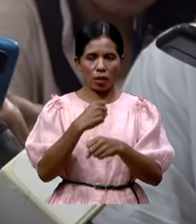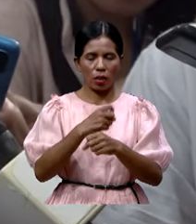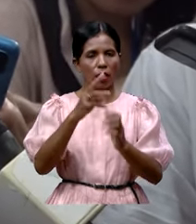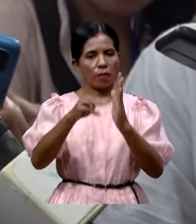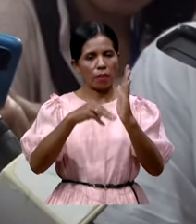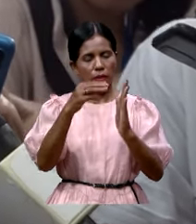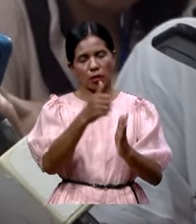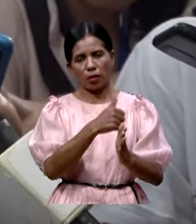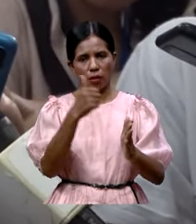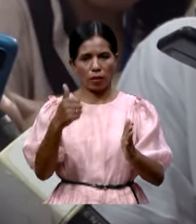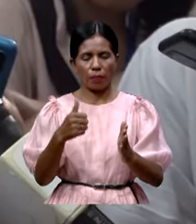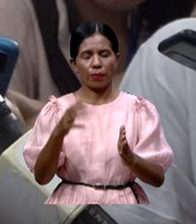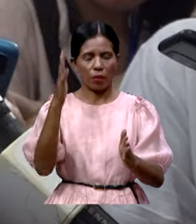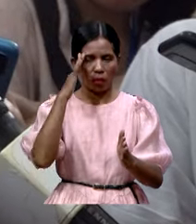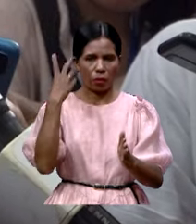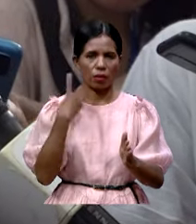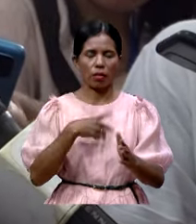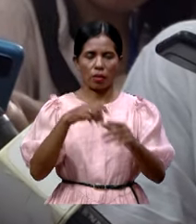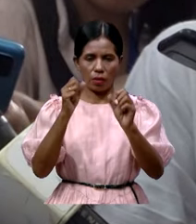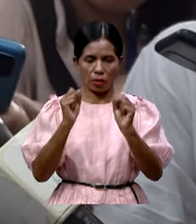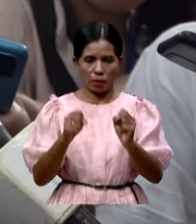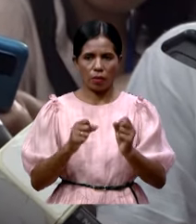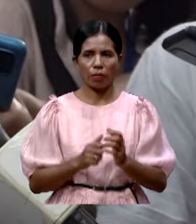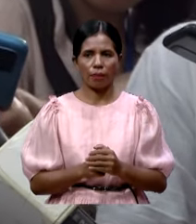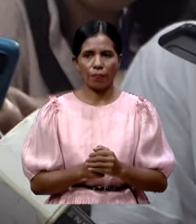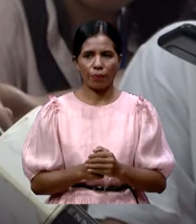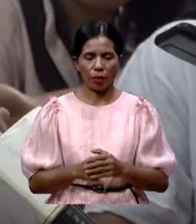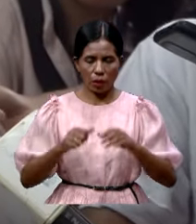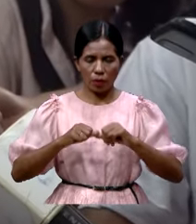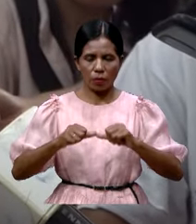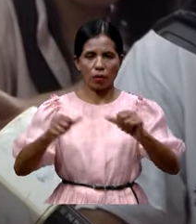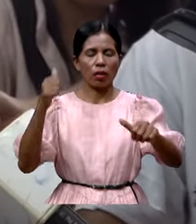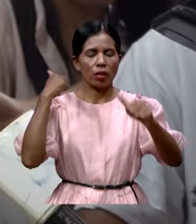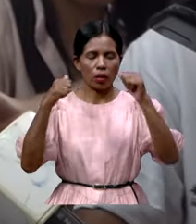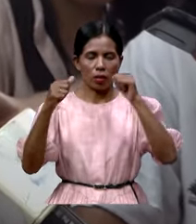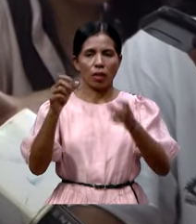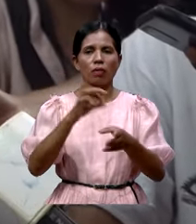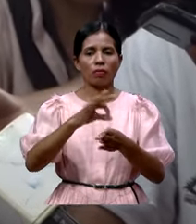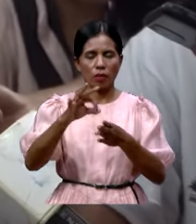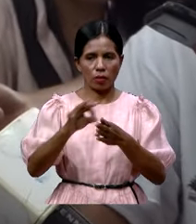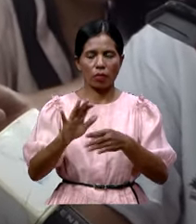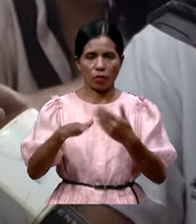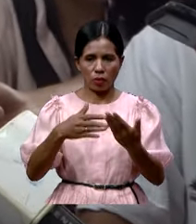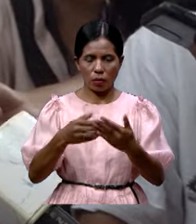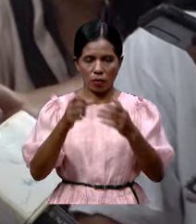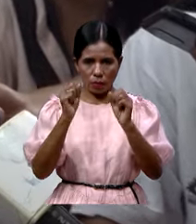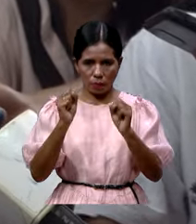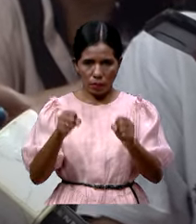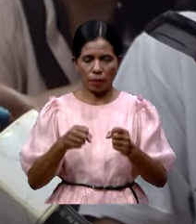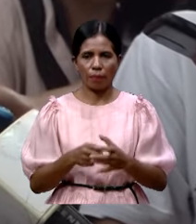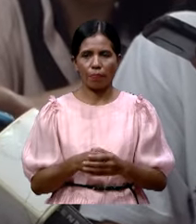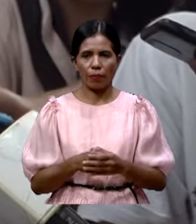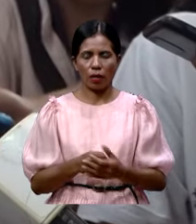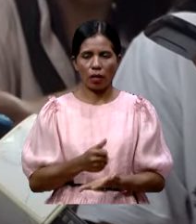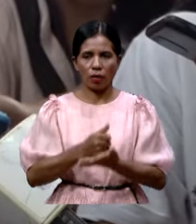balu e ia no imparita tu bele continua atividade formação sirane hori bele